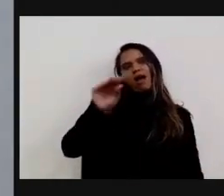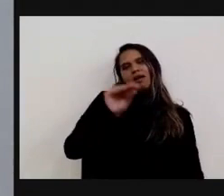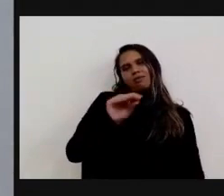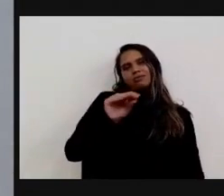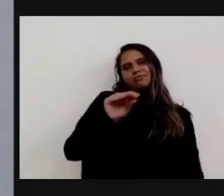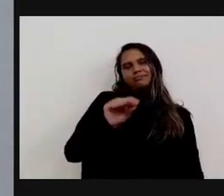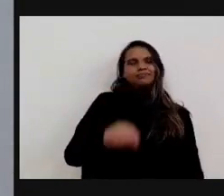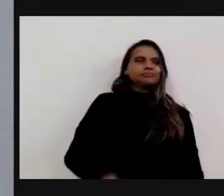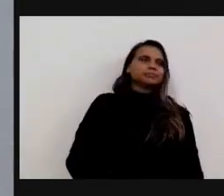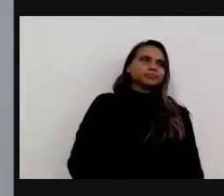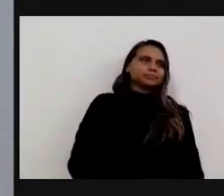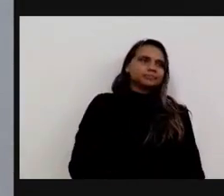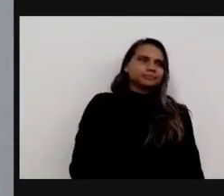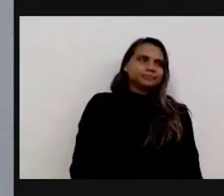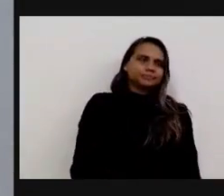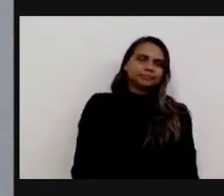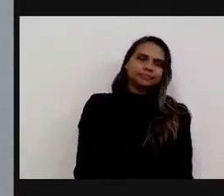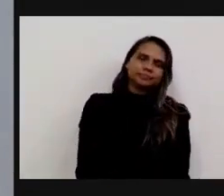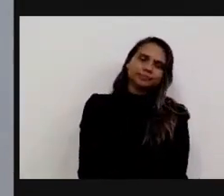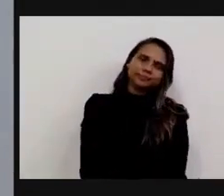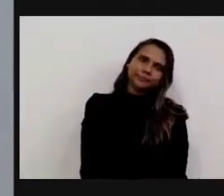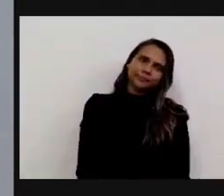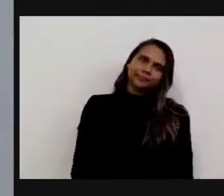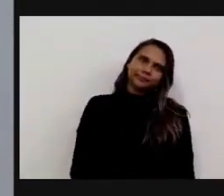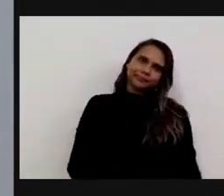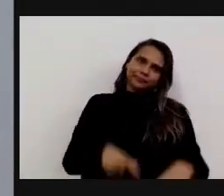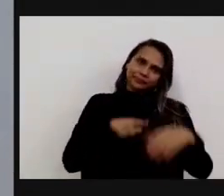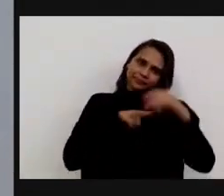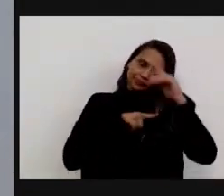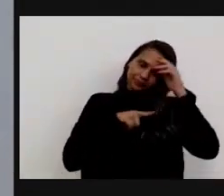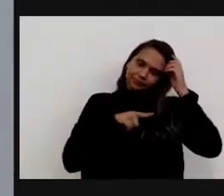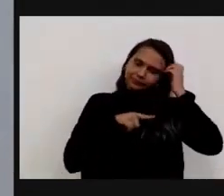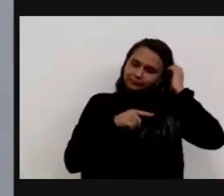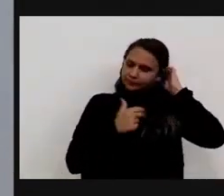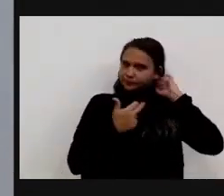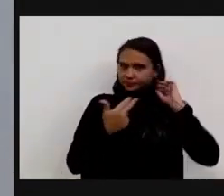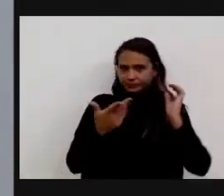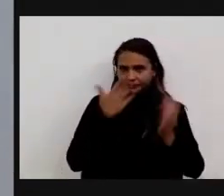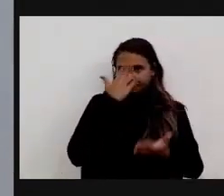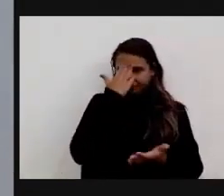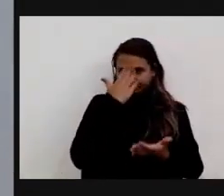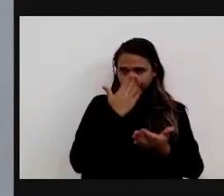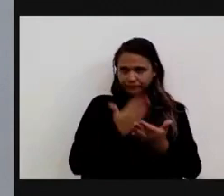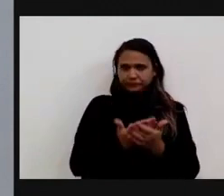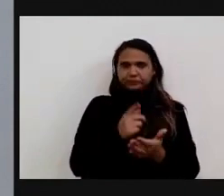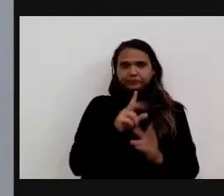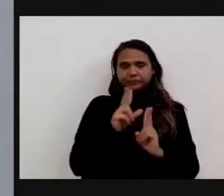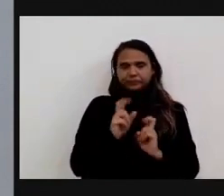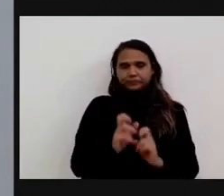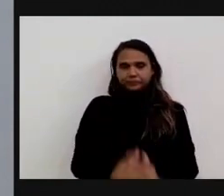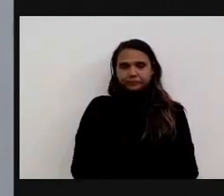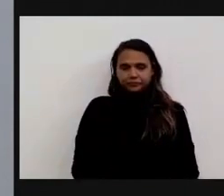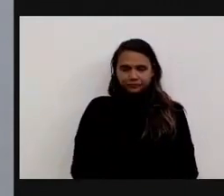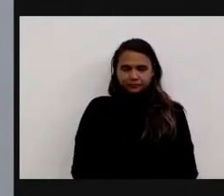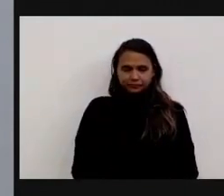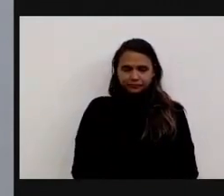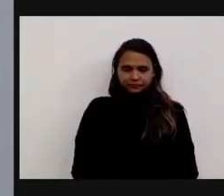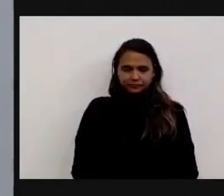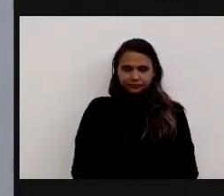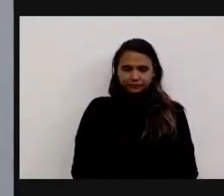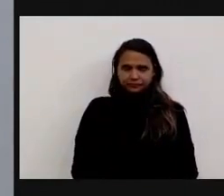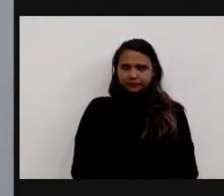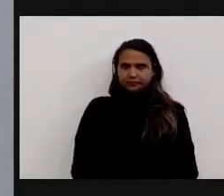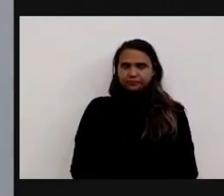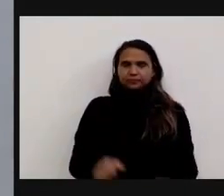prática e agora tem uma questão interessante sobre a confiança que é a seguinte confiança também é